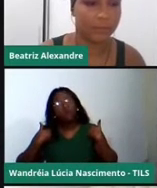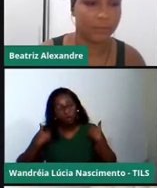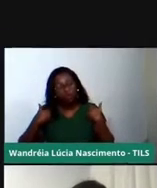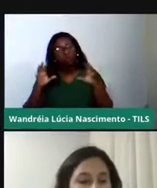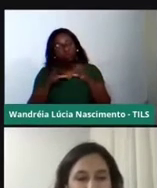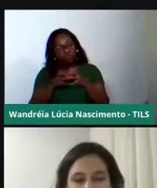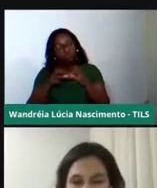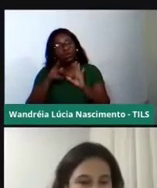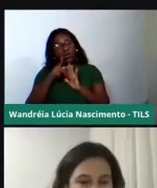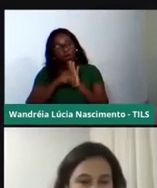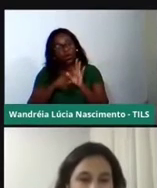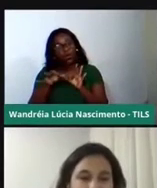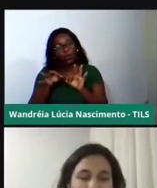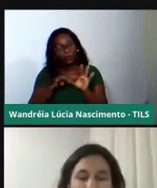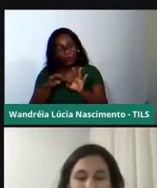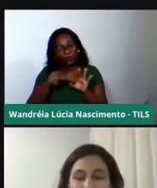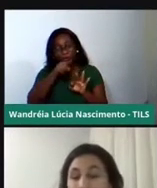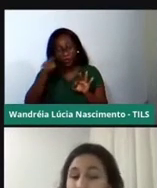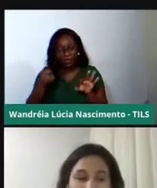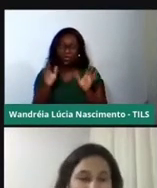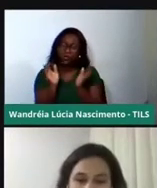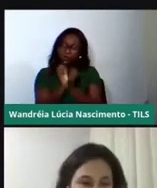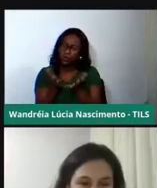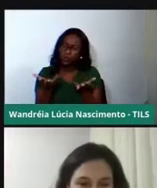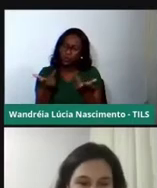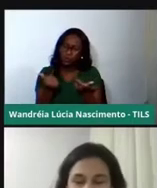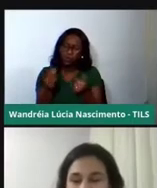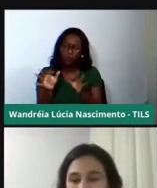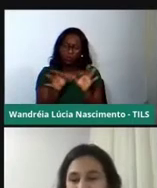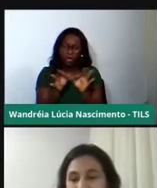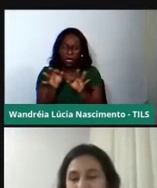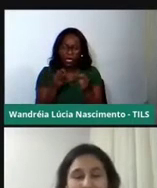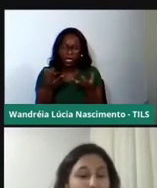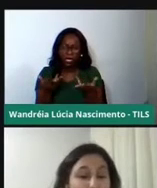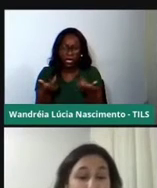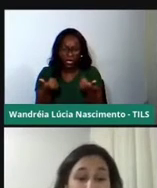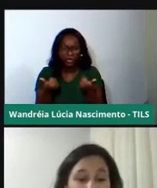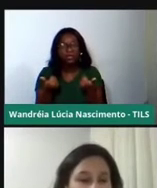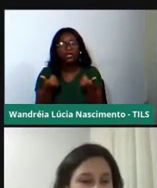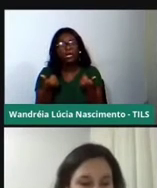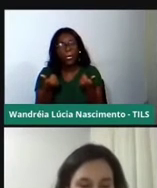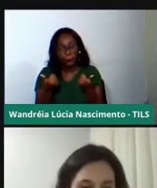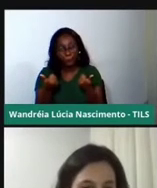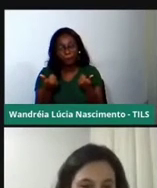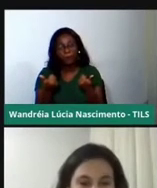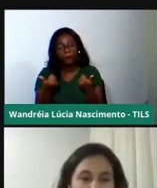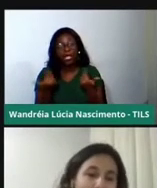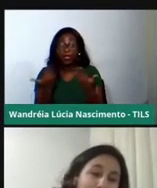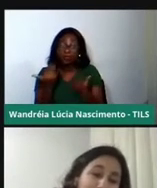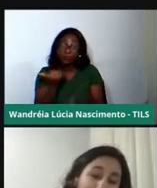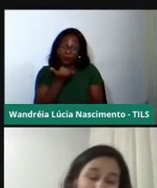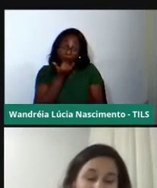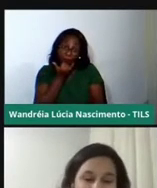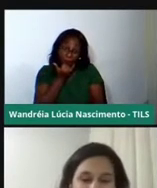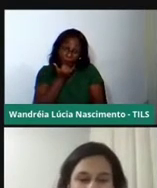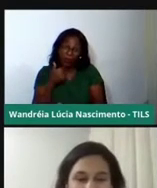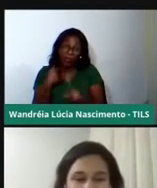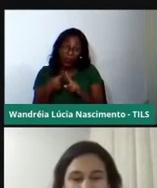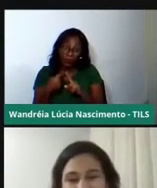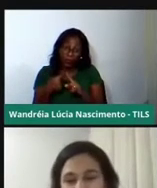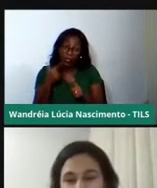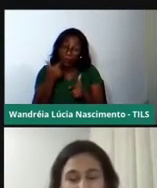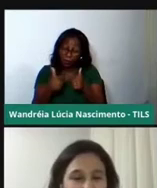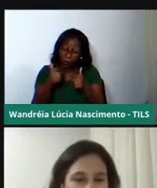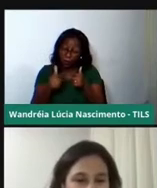realmente, que vocês formaram. É super organizado. Em segundo, eu queria pedir desculpas pelo meu imprevisto de